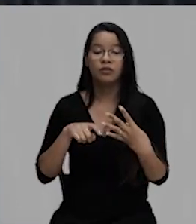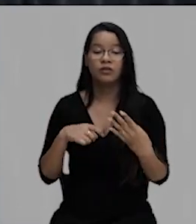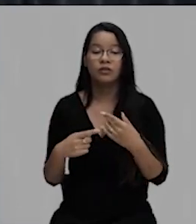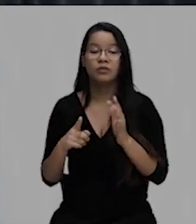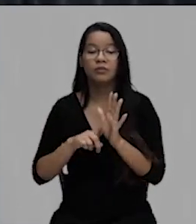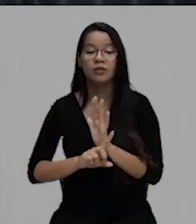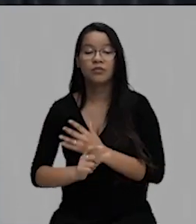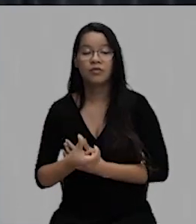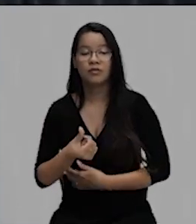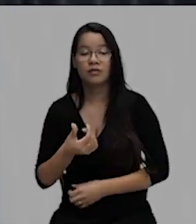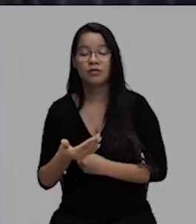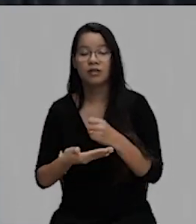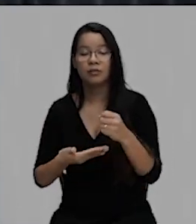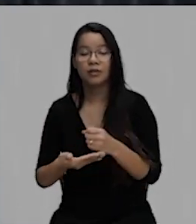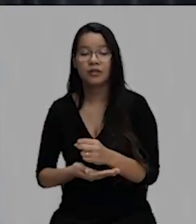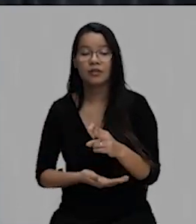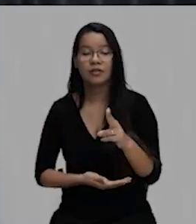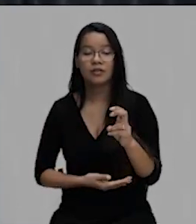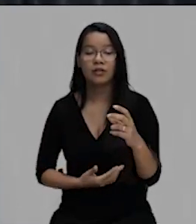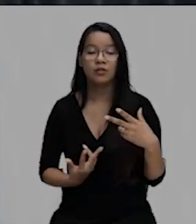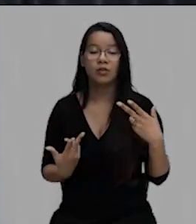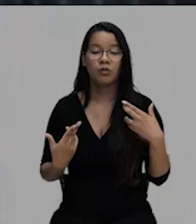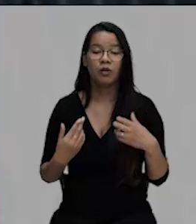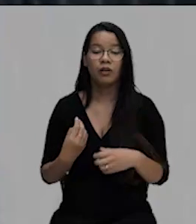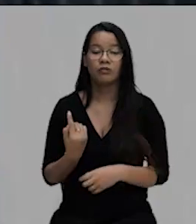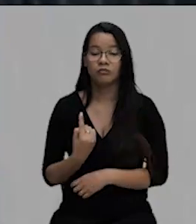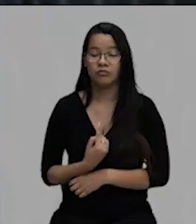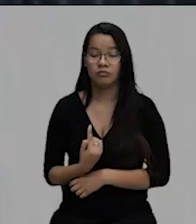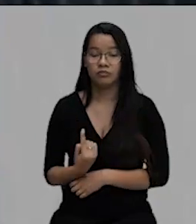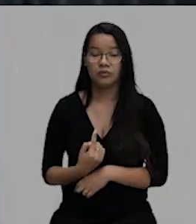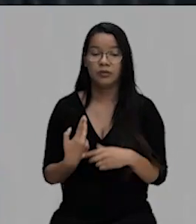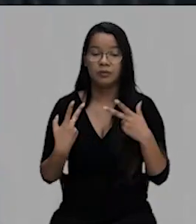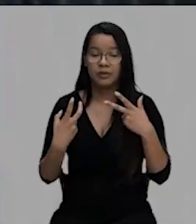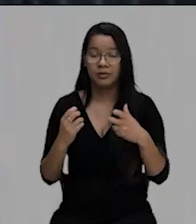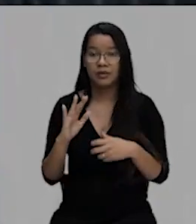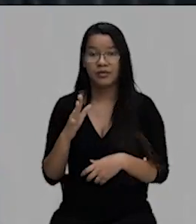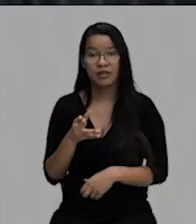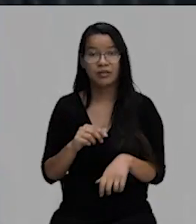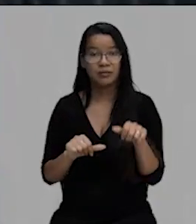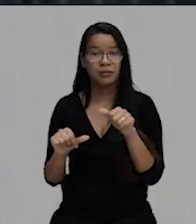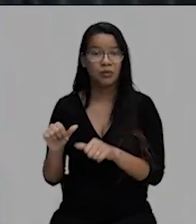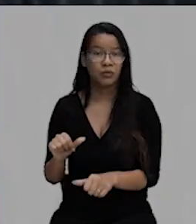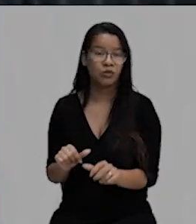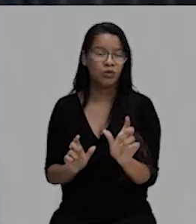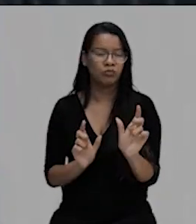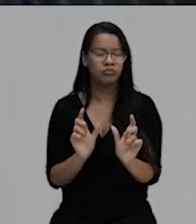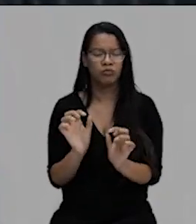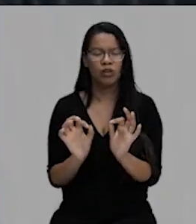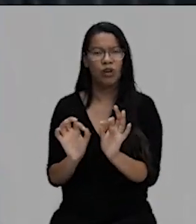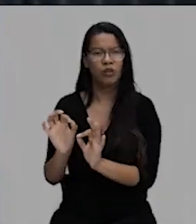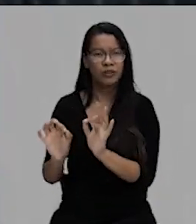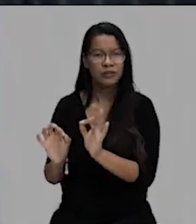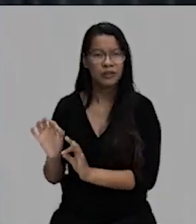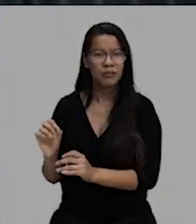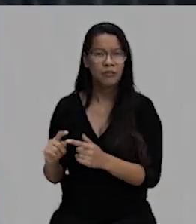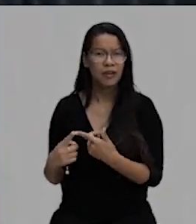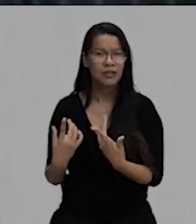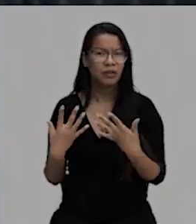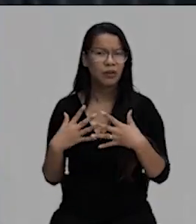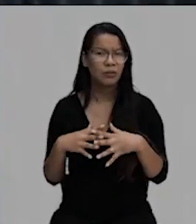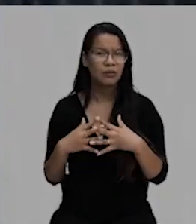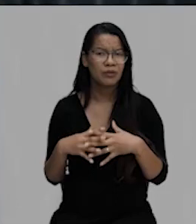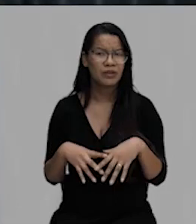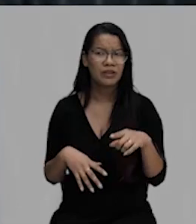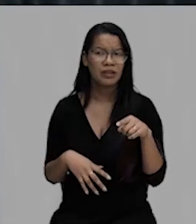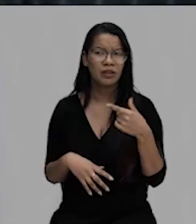6 na base 5 sendo igual a 1. Perceba que aqui já mudou um pouquinho o formato, né? Mas está complicado? Você